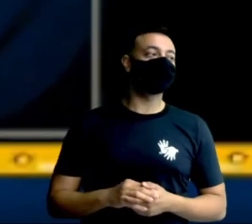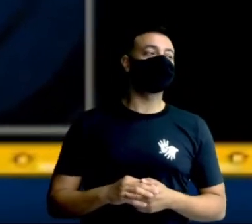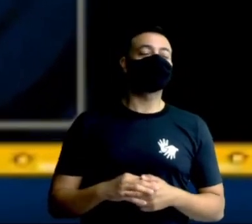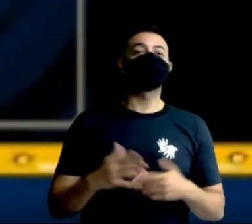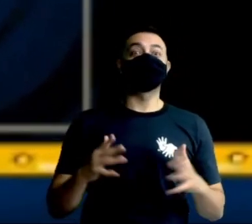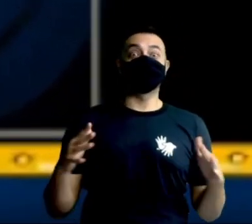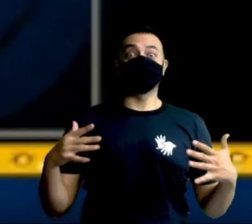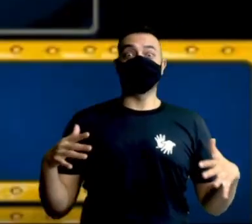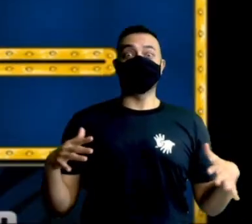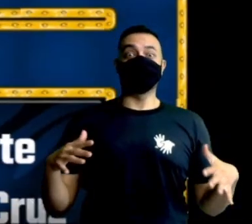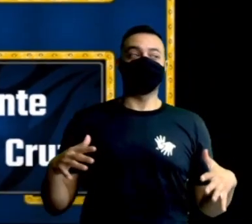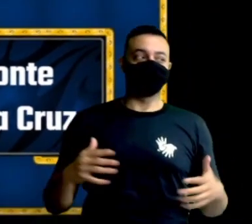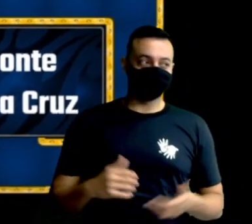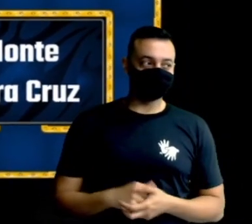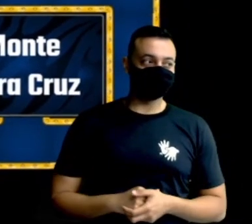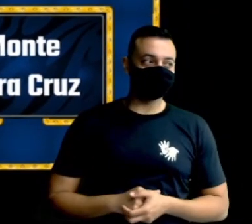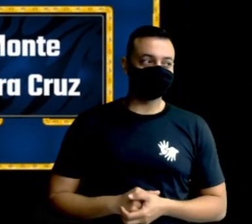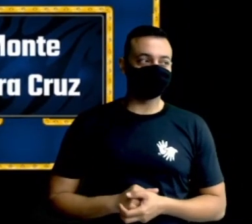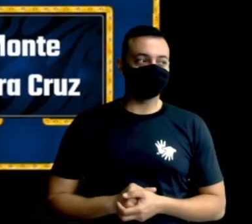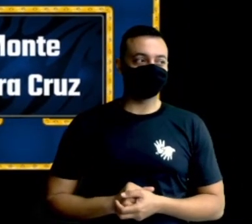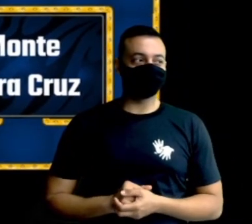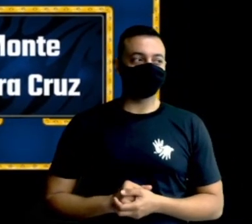Só para dar um suspense.